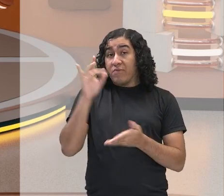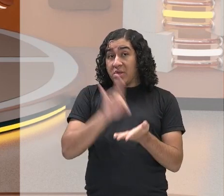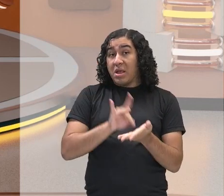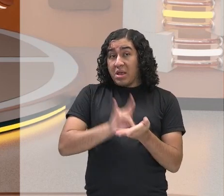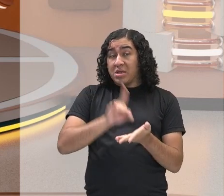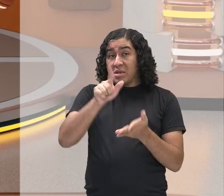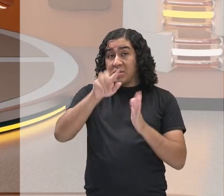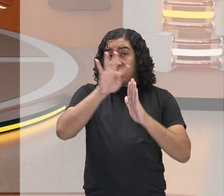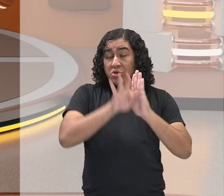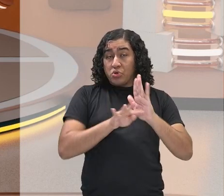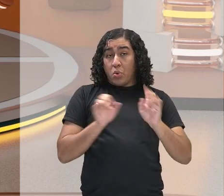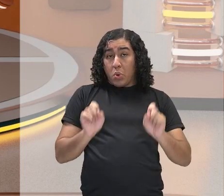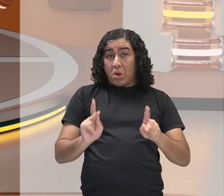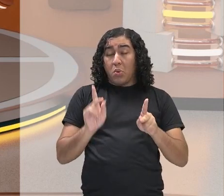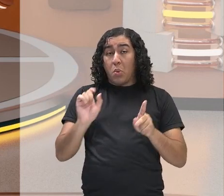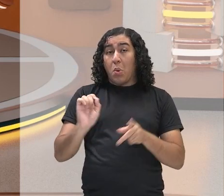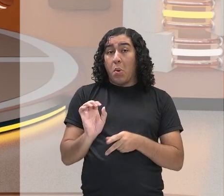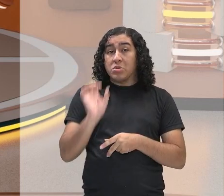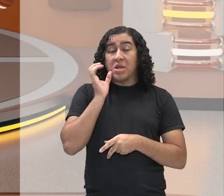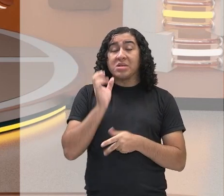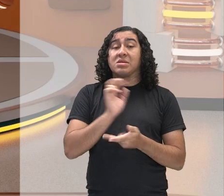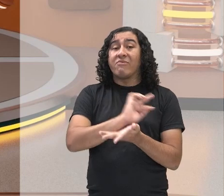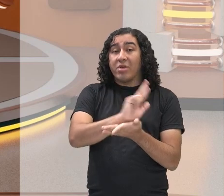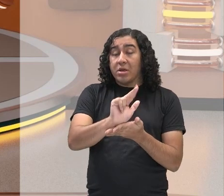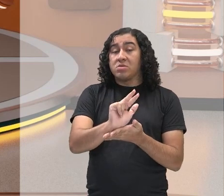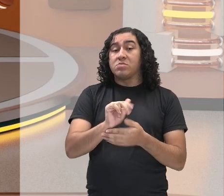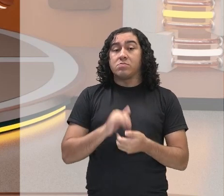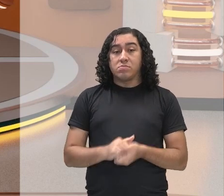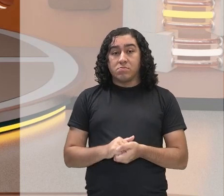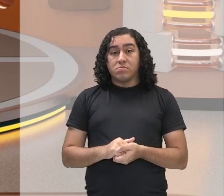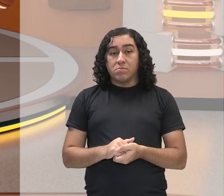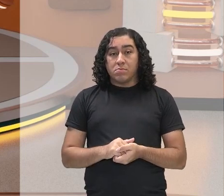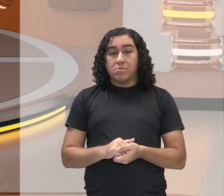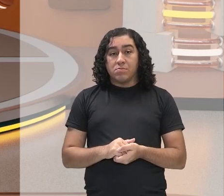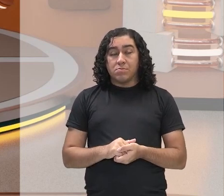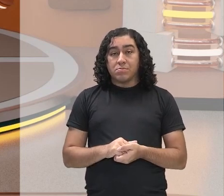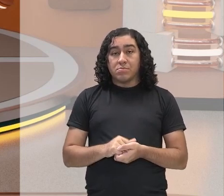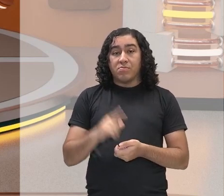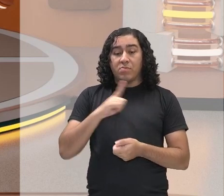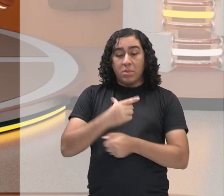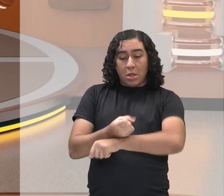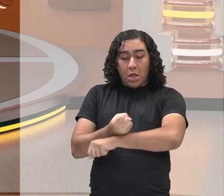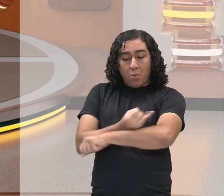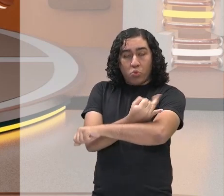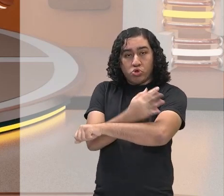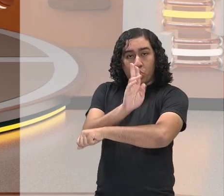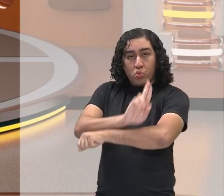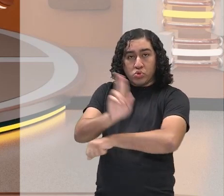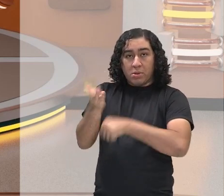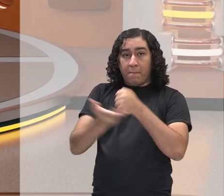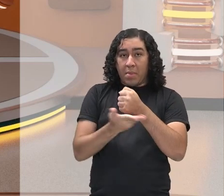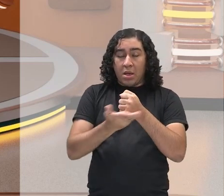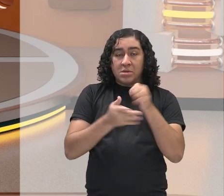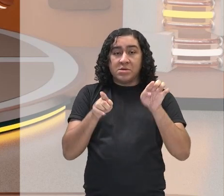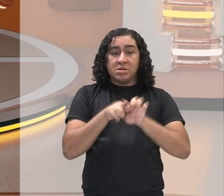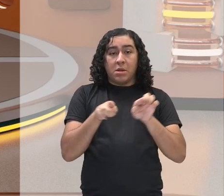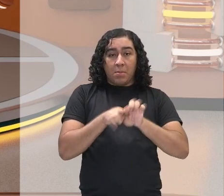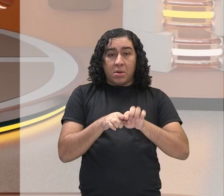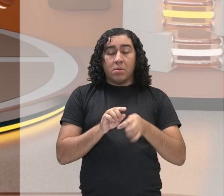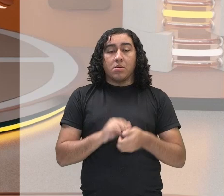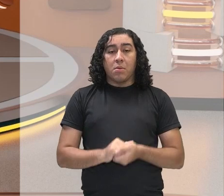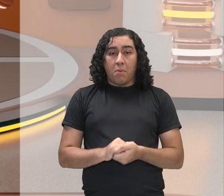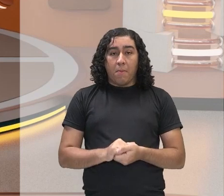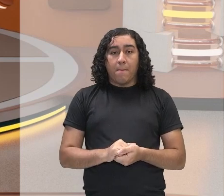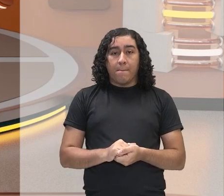daí, tá? O que acontece muitas vezes? Apelando à emoção, né? Apelando à